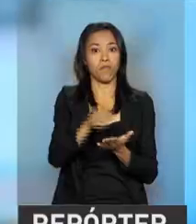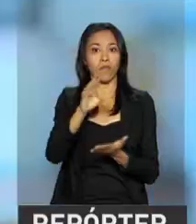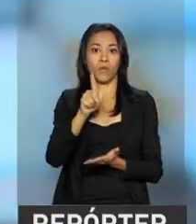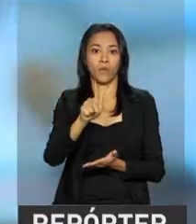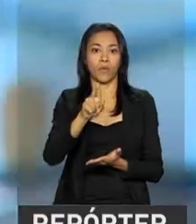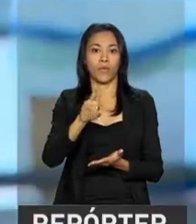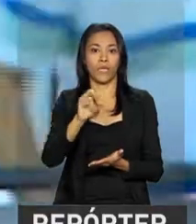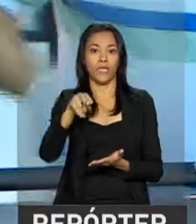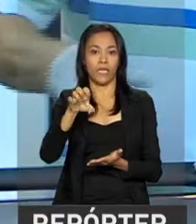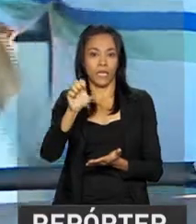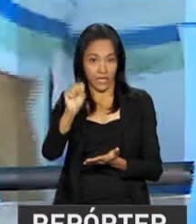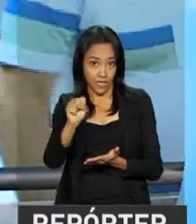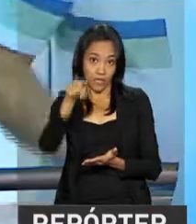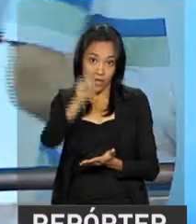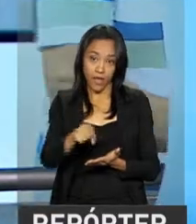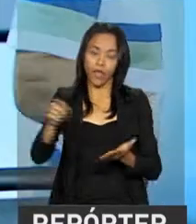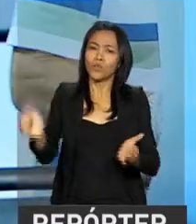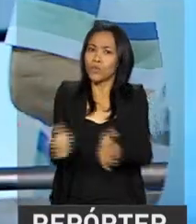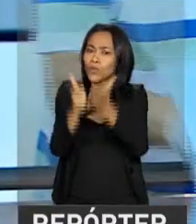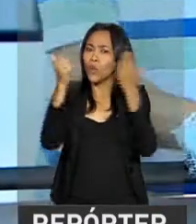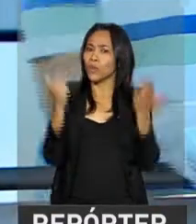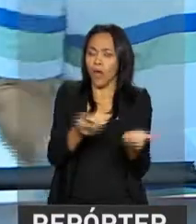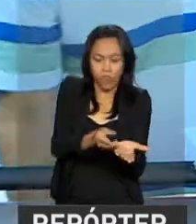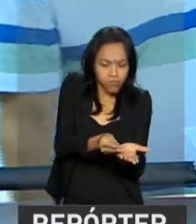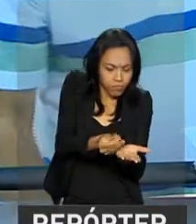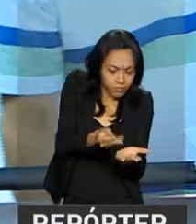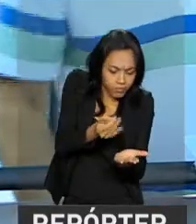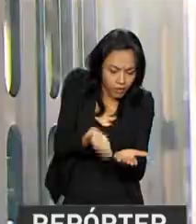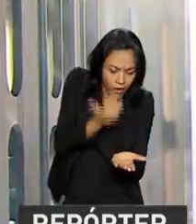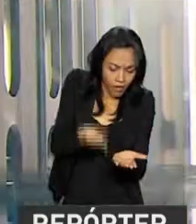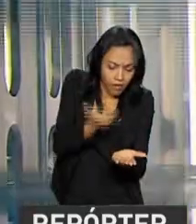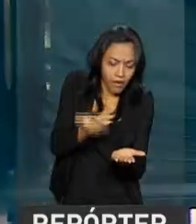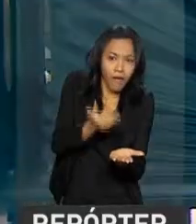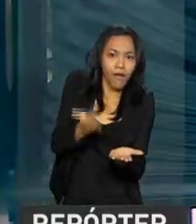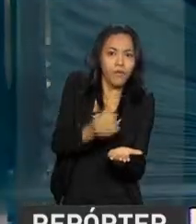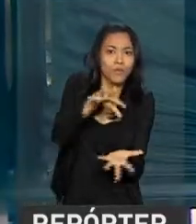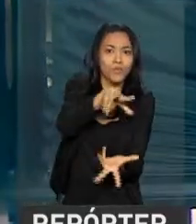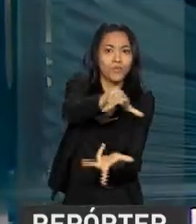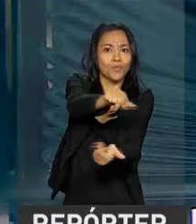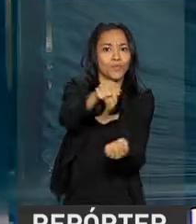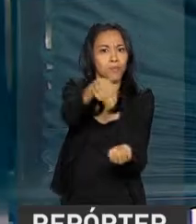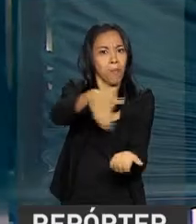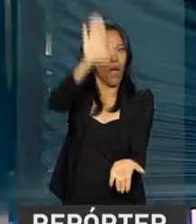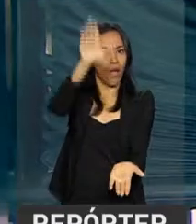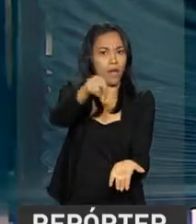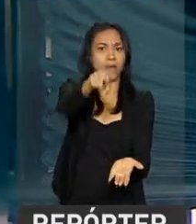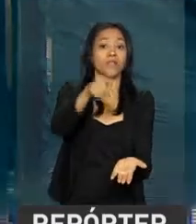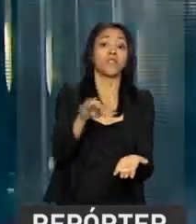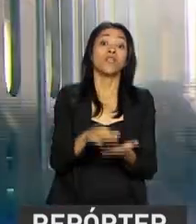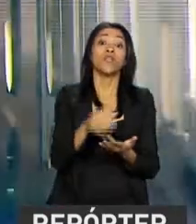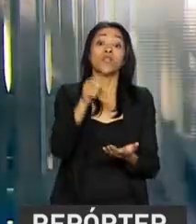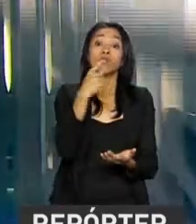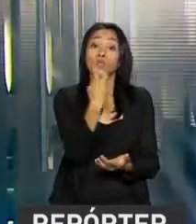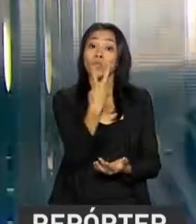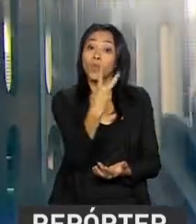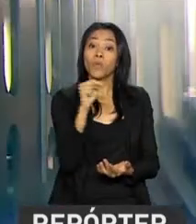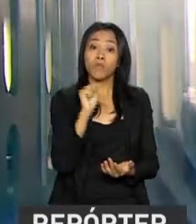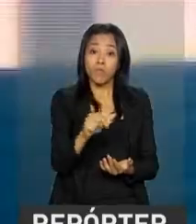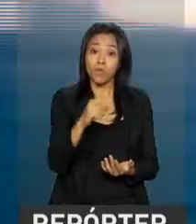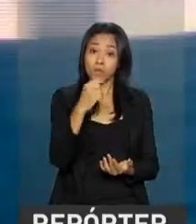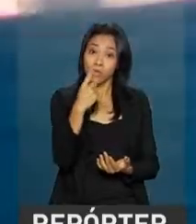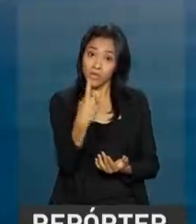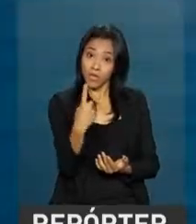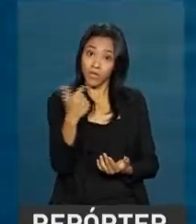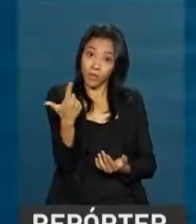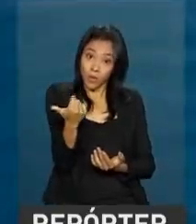de jornal com maior número de páginas do mundo foram 2112 na edição de